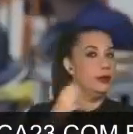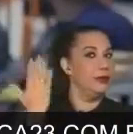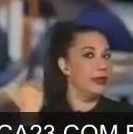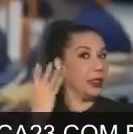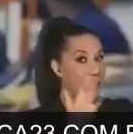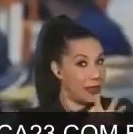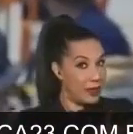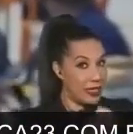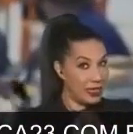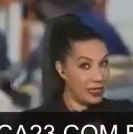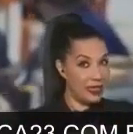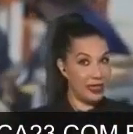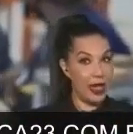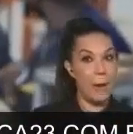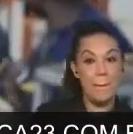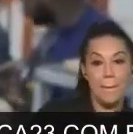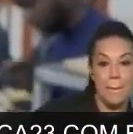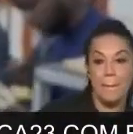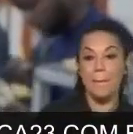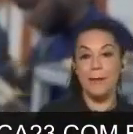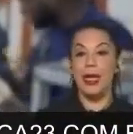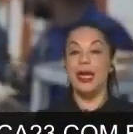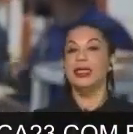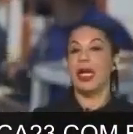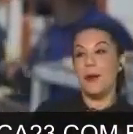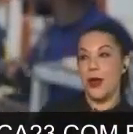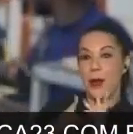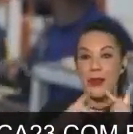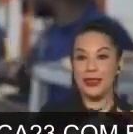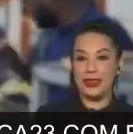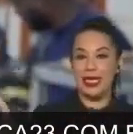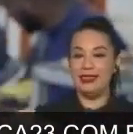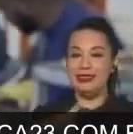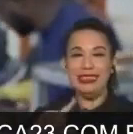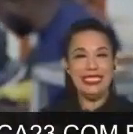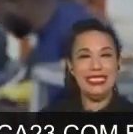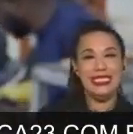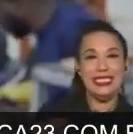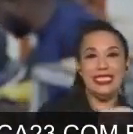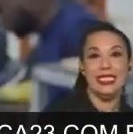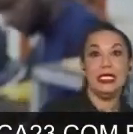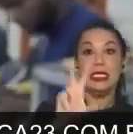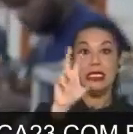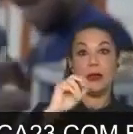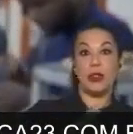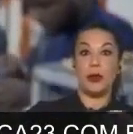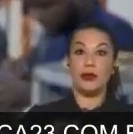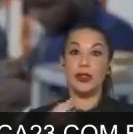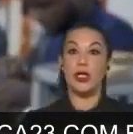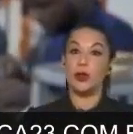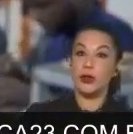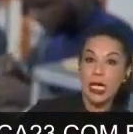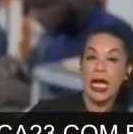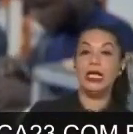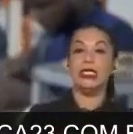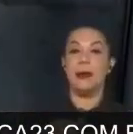Feira de Santana, existe uma praça que é praticamente toda deles. Por aqui, existem cerca de 50 sapateiros que ainda